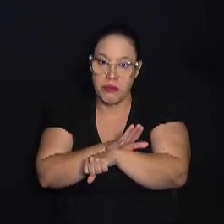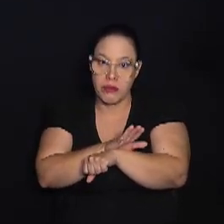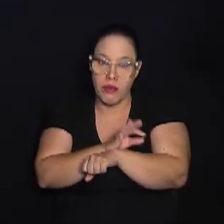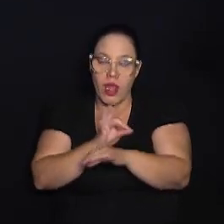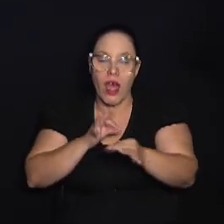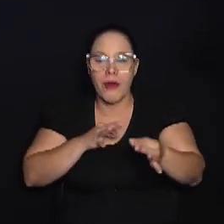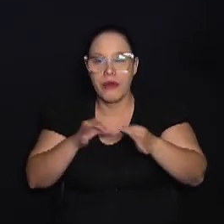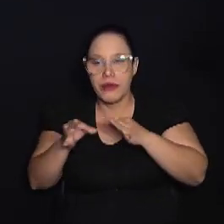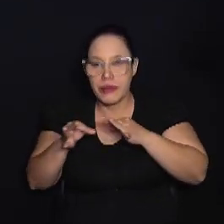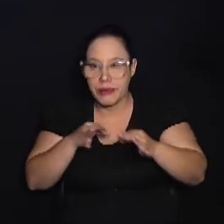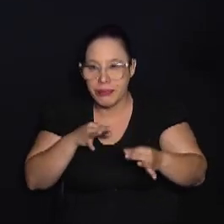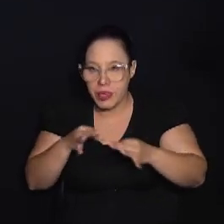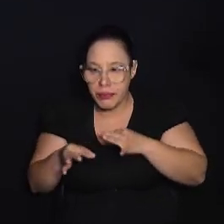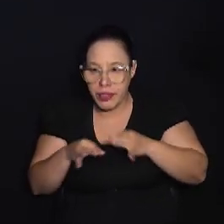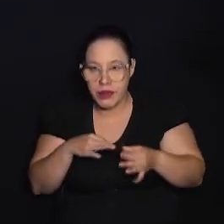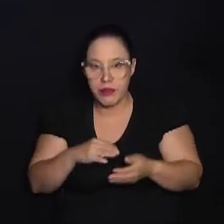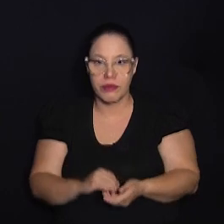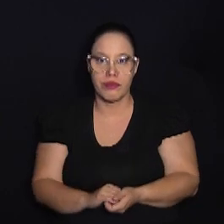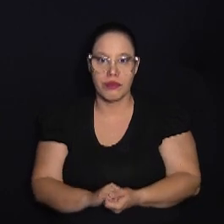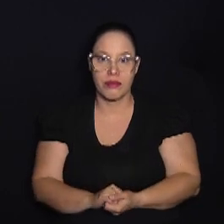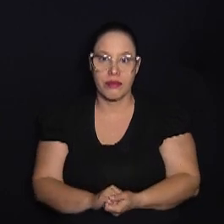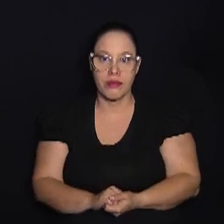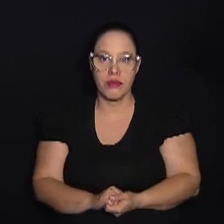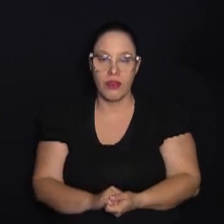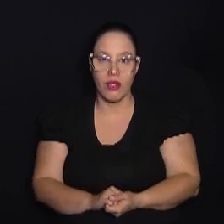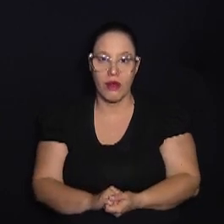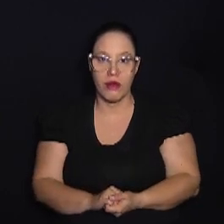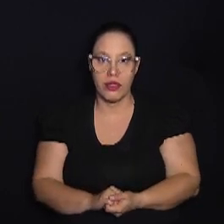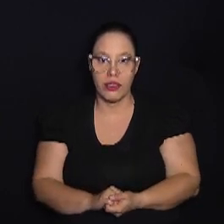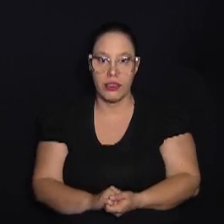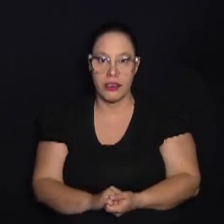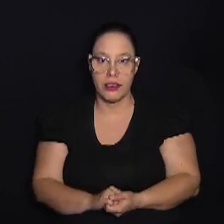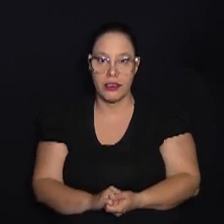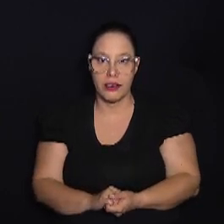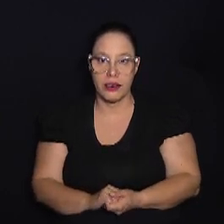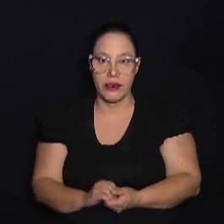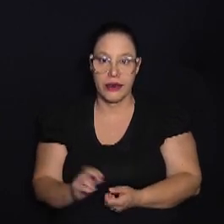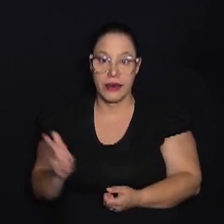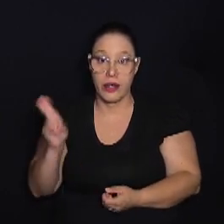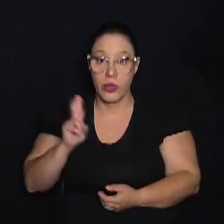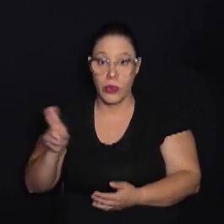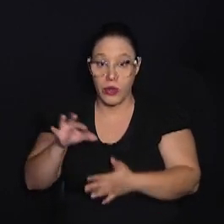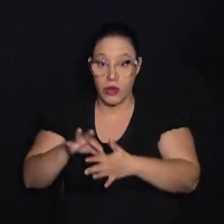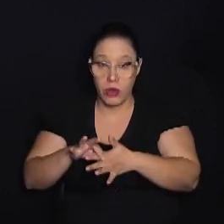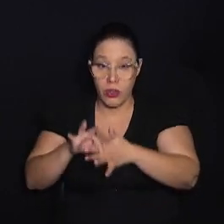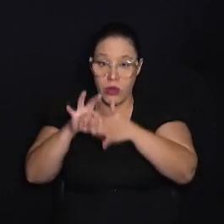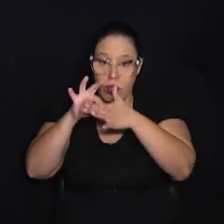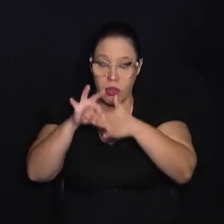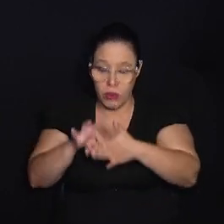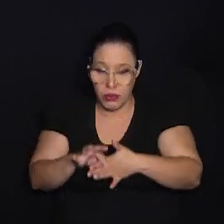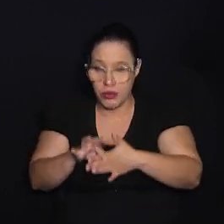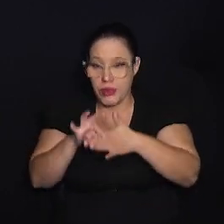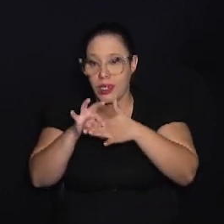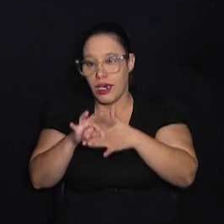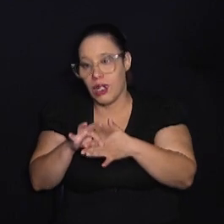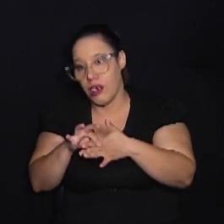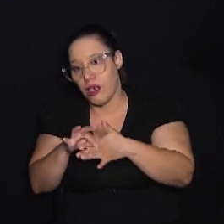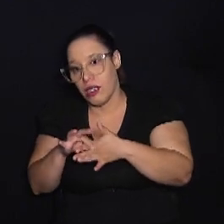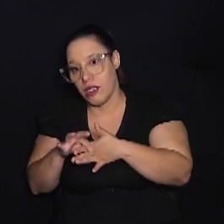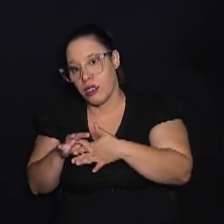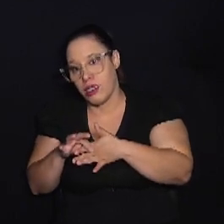de preparar e aquela rotina de você sempre estar usando a carne com aquela queima que pode eventualmente,